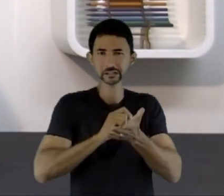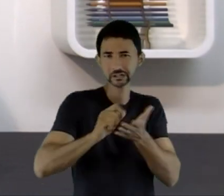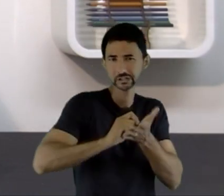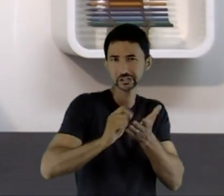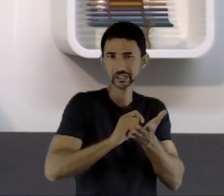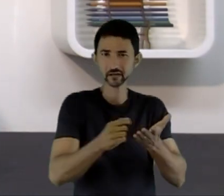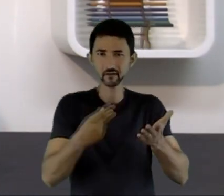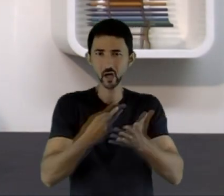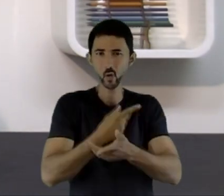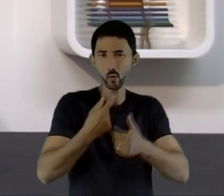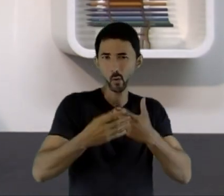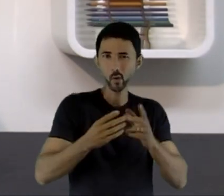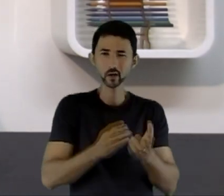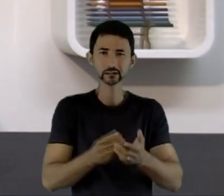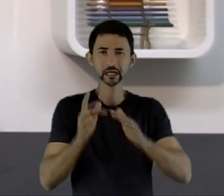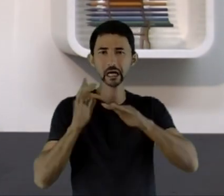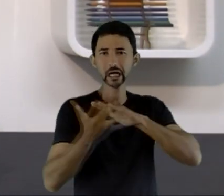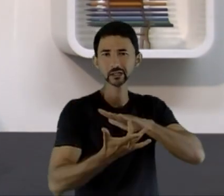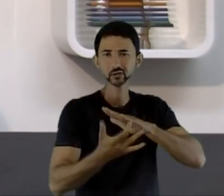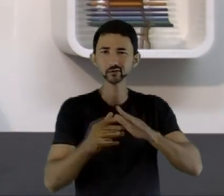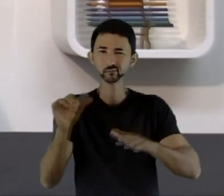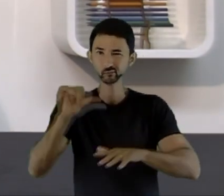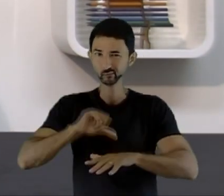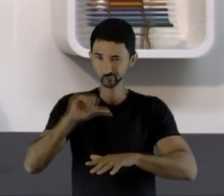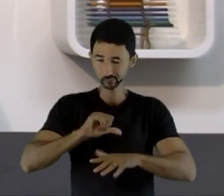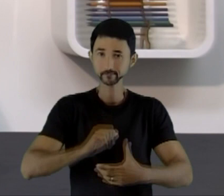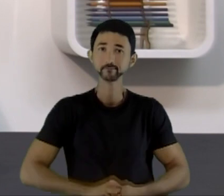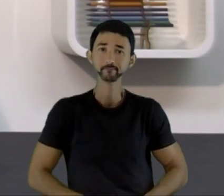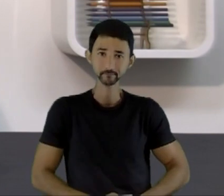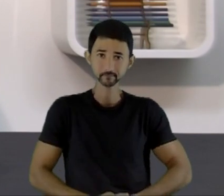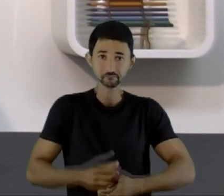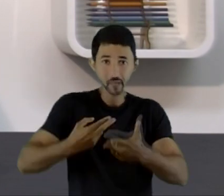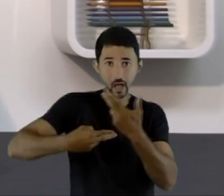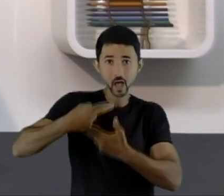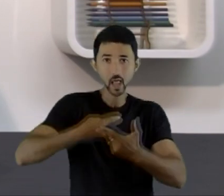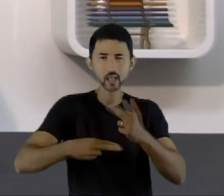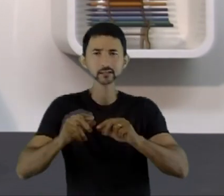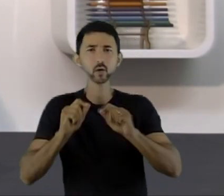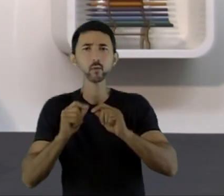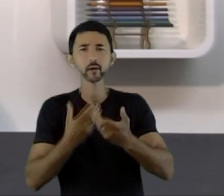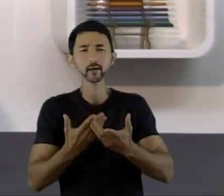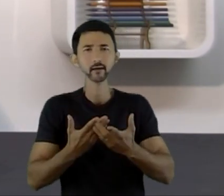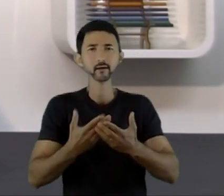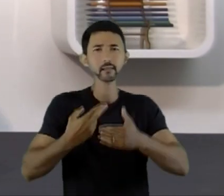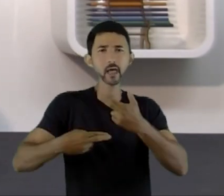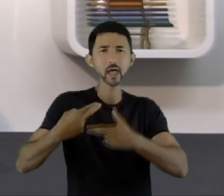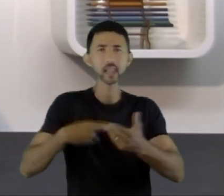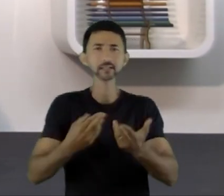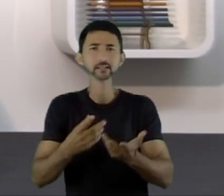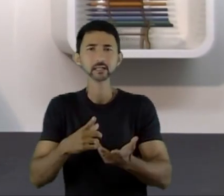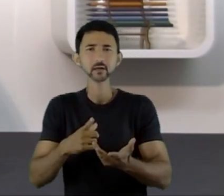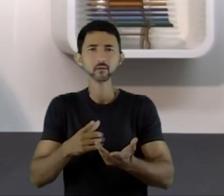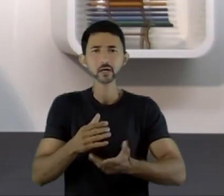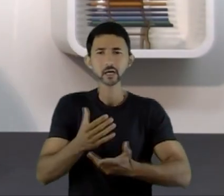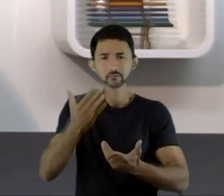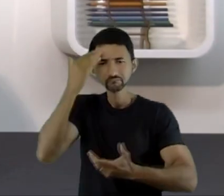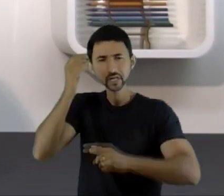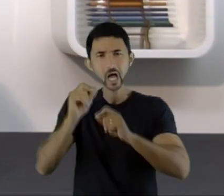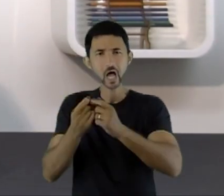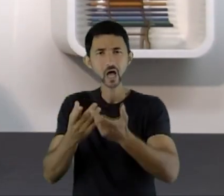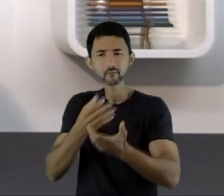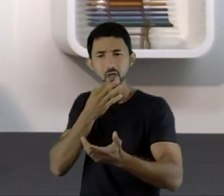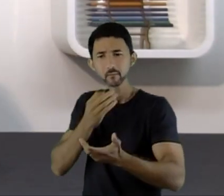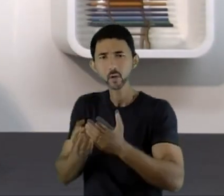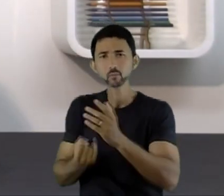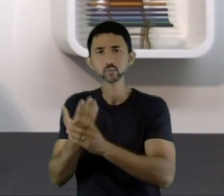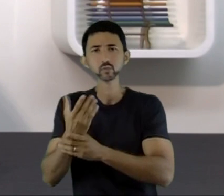um palavrão numa rede social de alguém. Por quê? Essas relações, elas não são só relações que têm a ver com aquilo que você